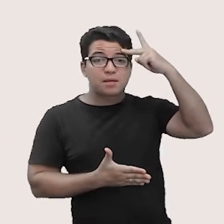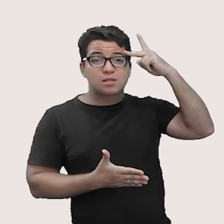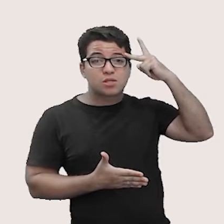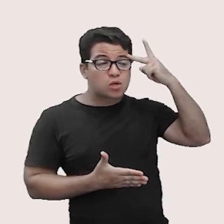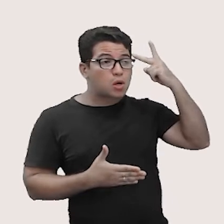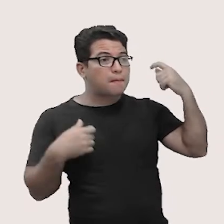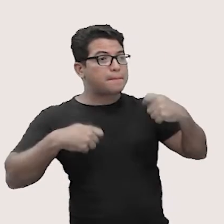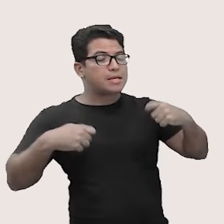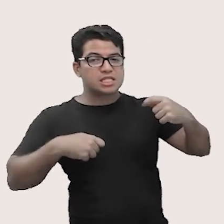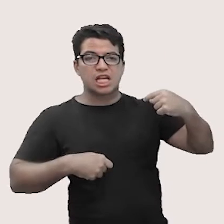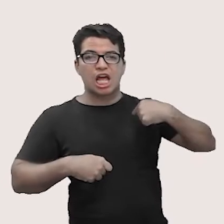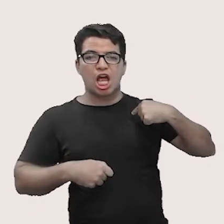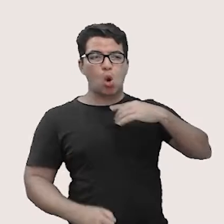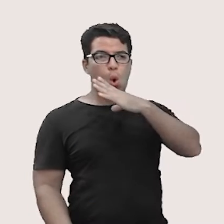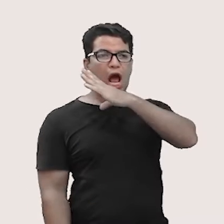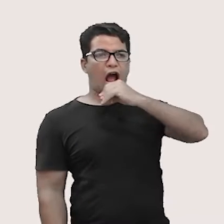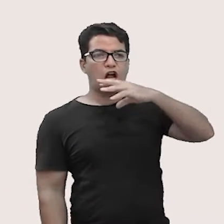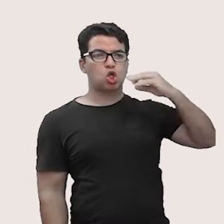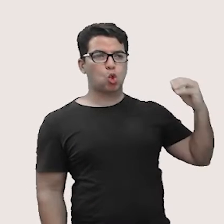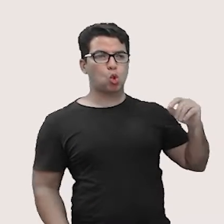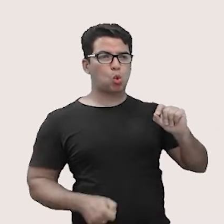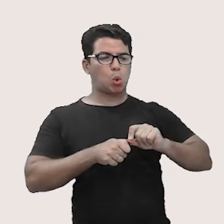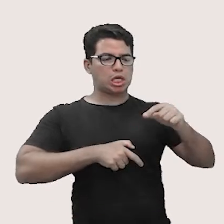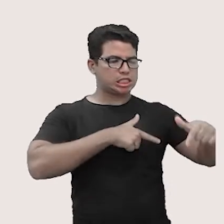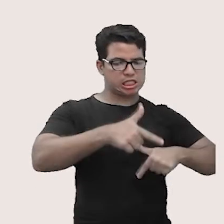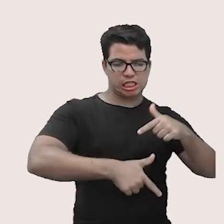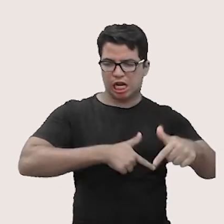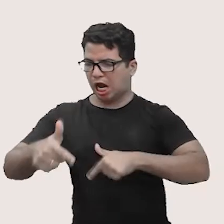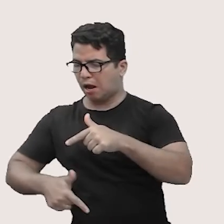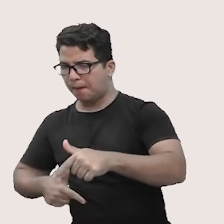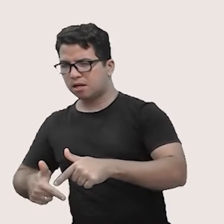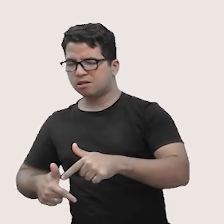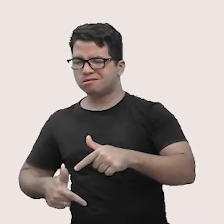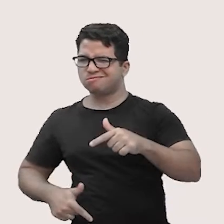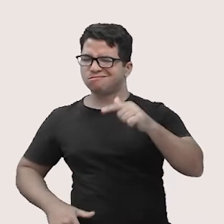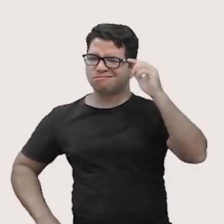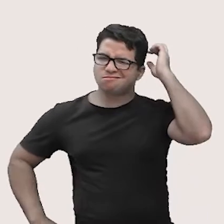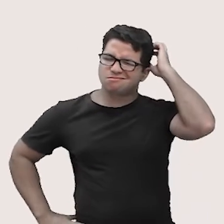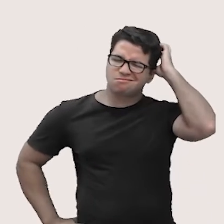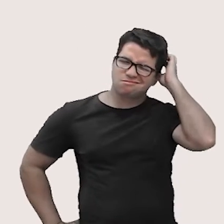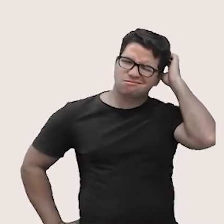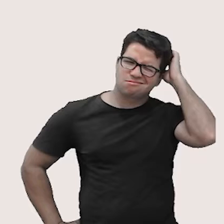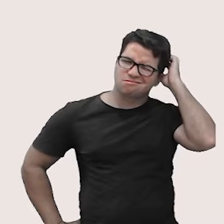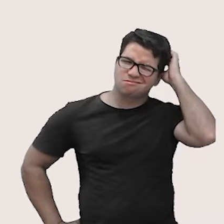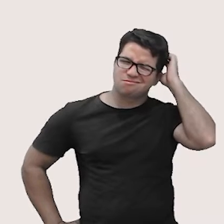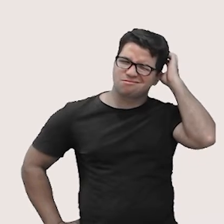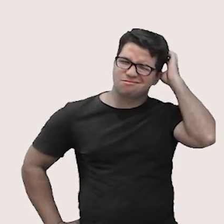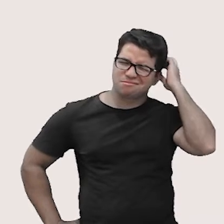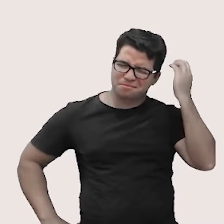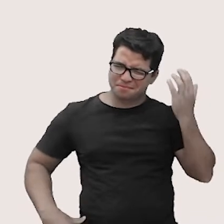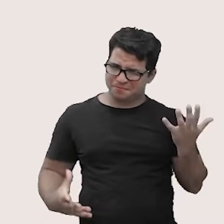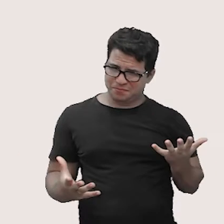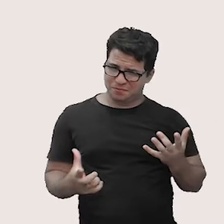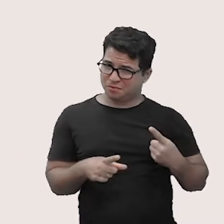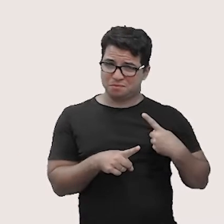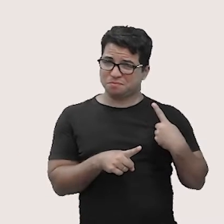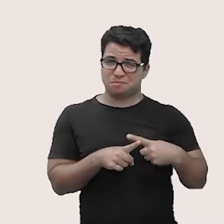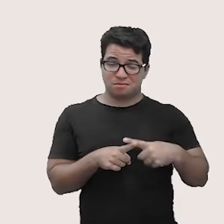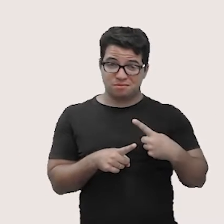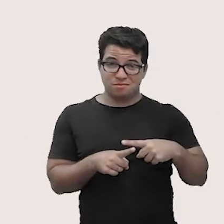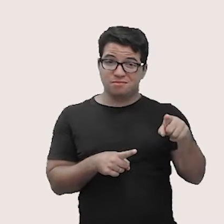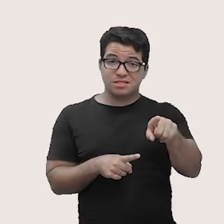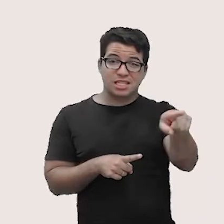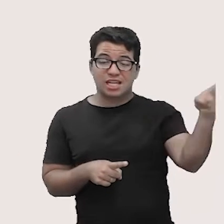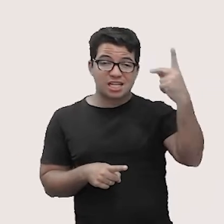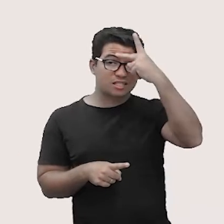adulto. As pessoas estão, at this rate, I'll be able for Social Security